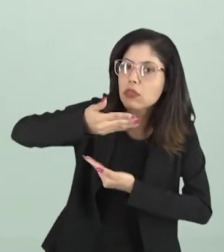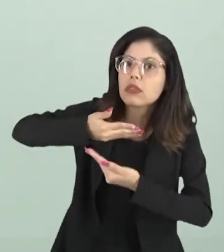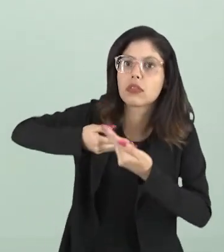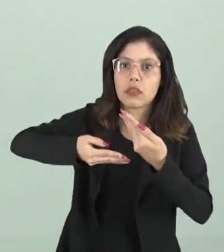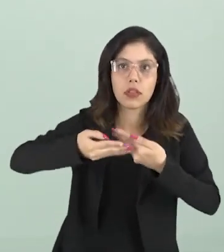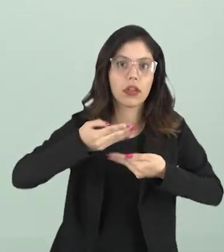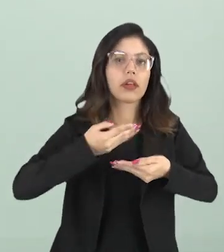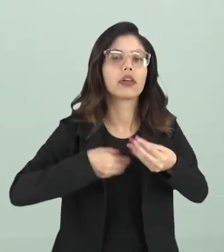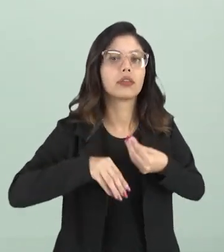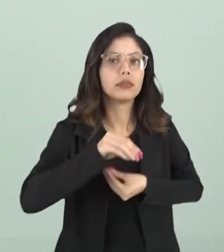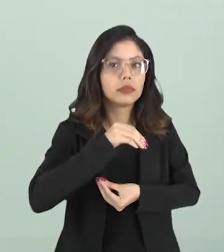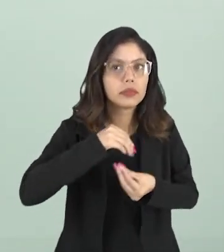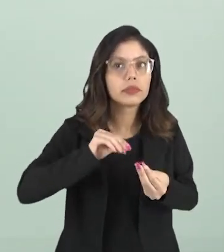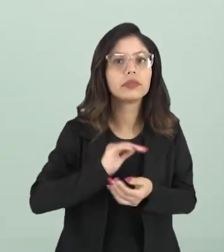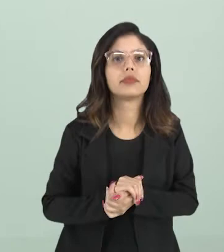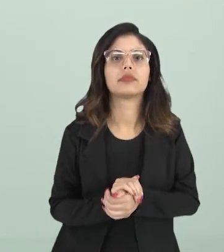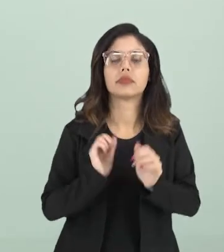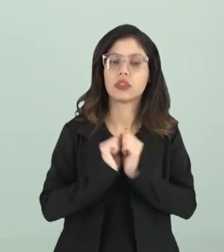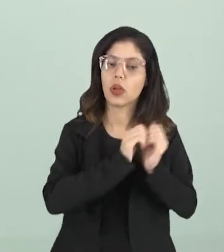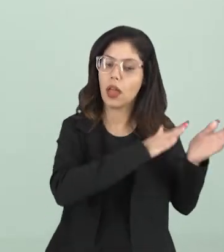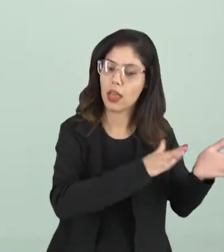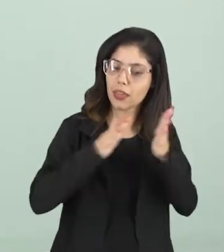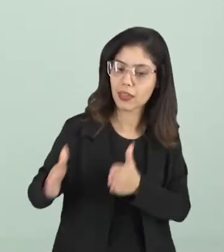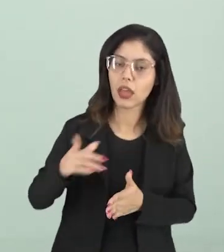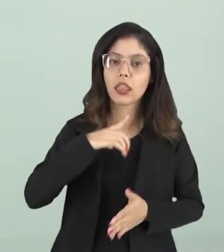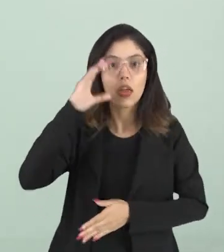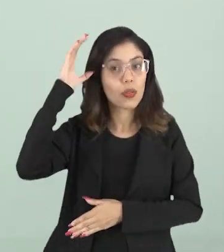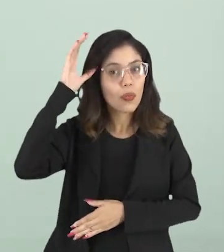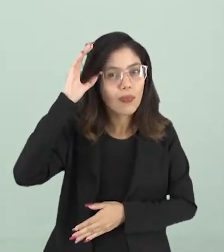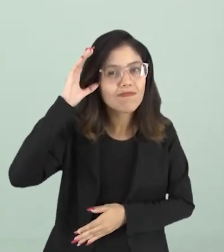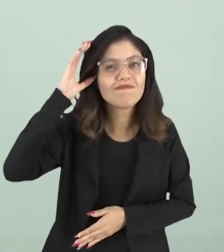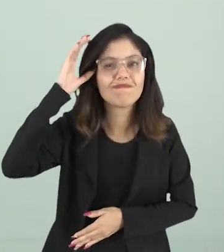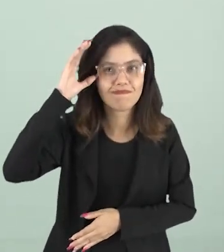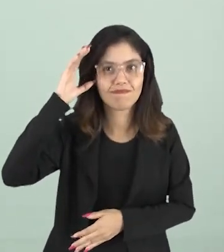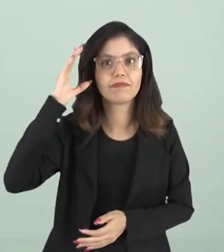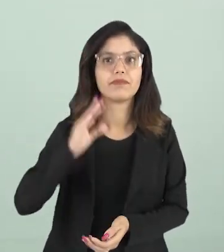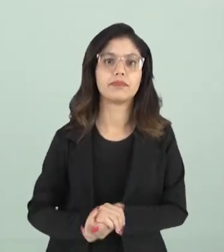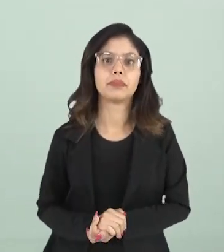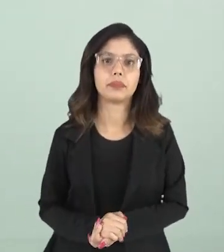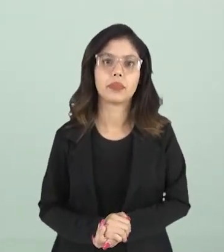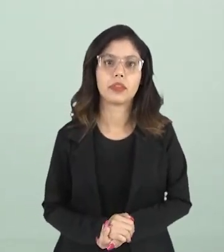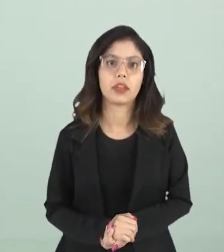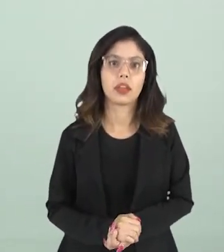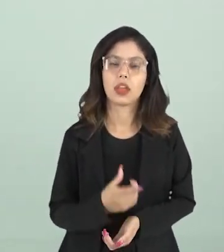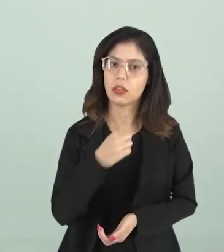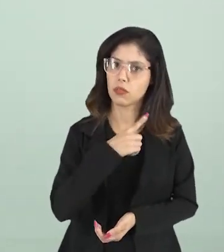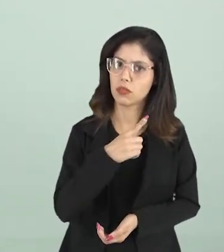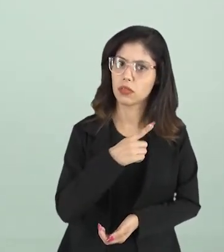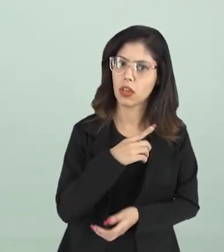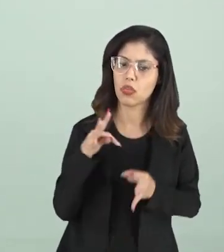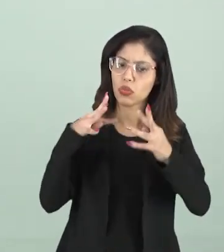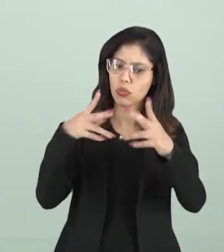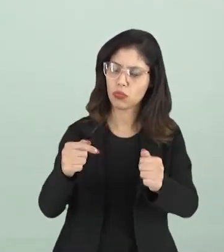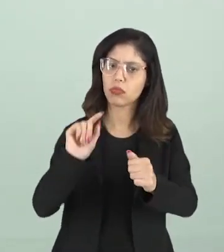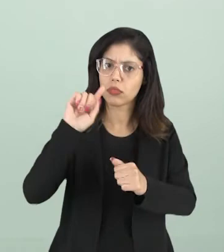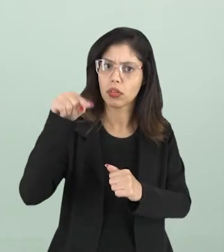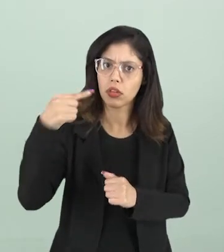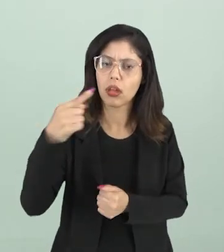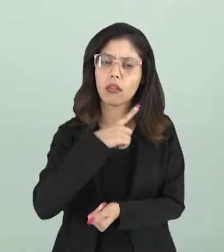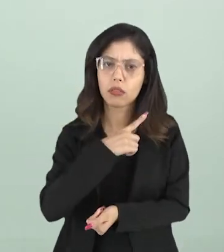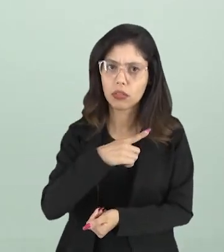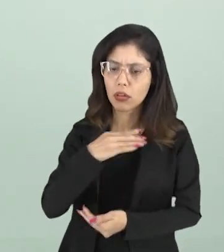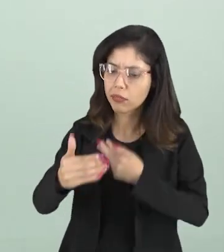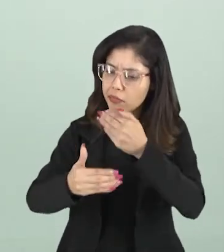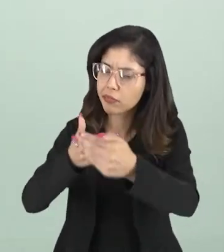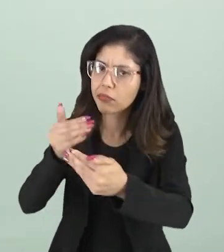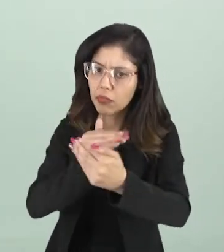nós temos que tomar parte, nós temos que ter consciência nessa tomada de parte de tudo aquilo que ocorre